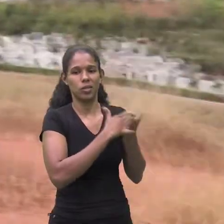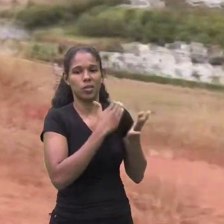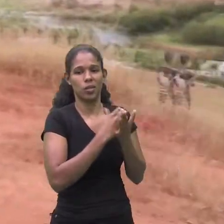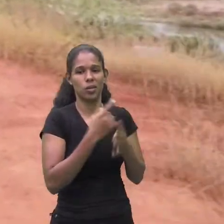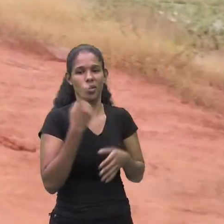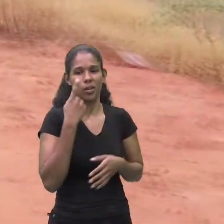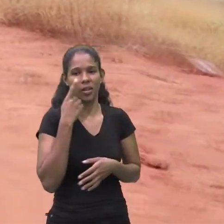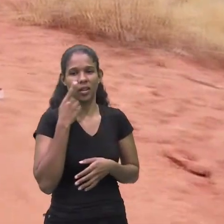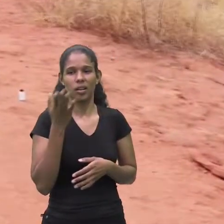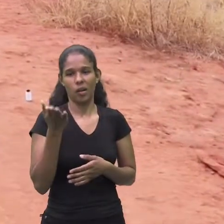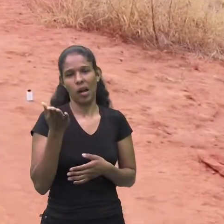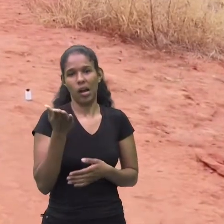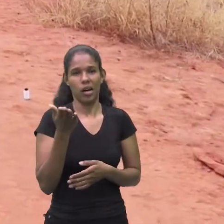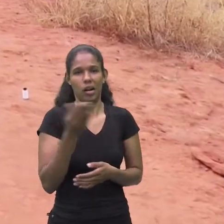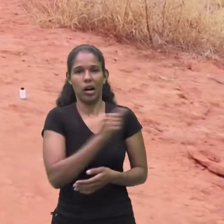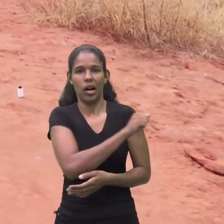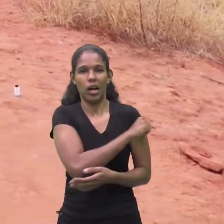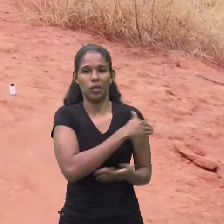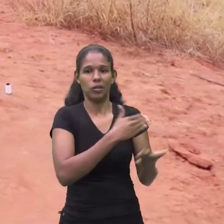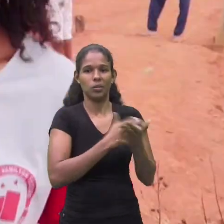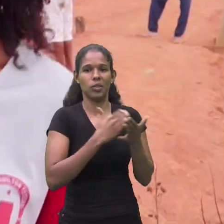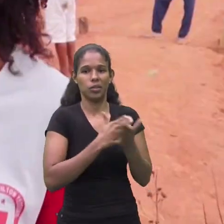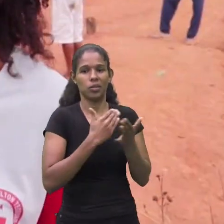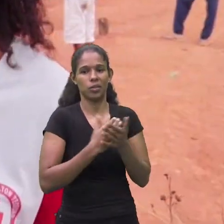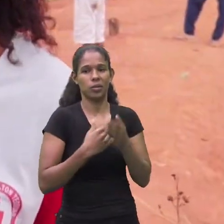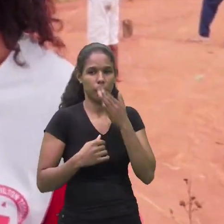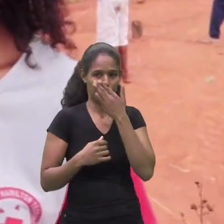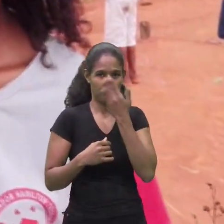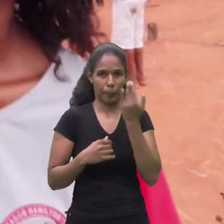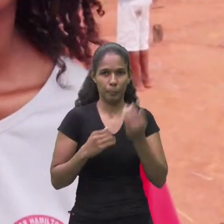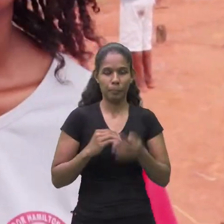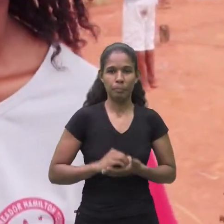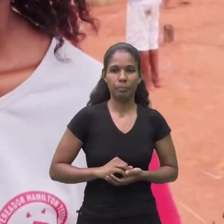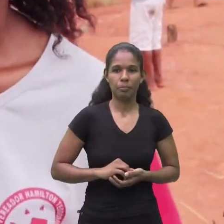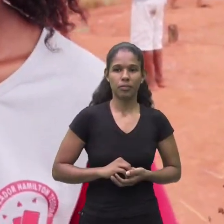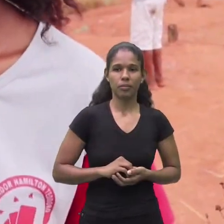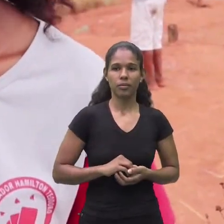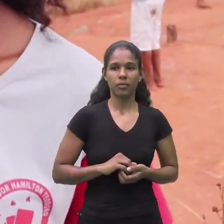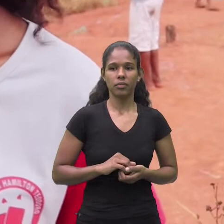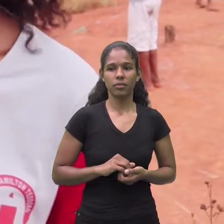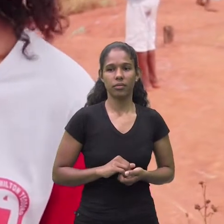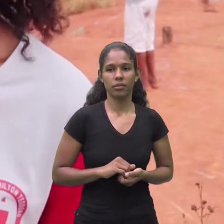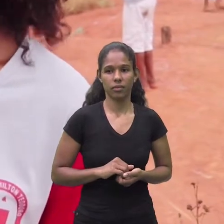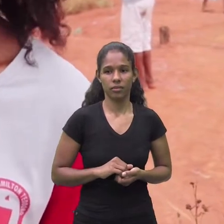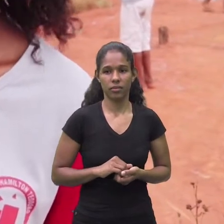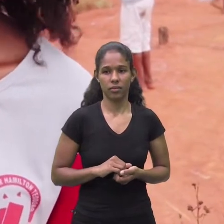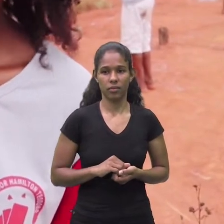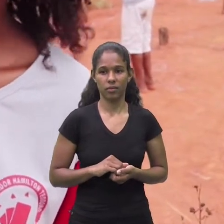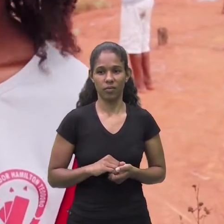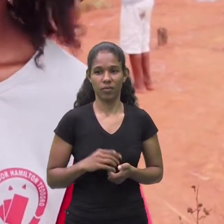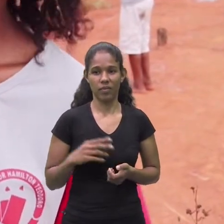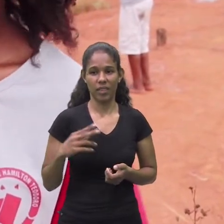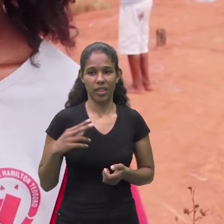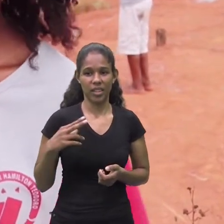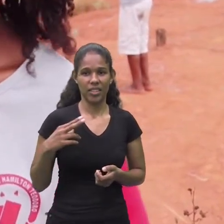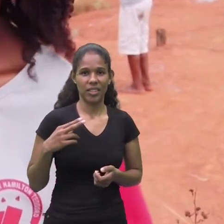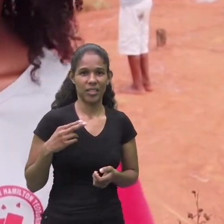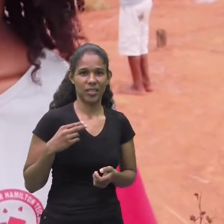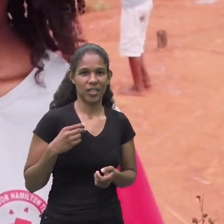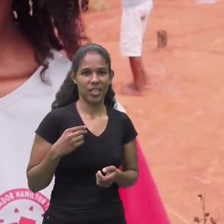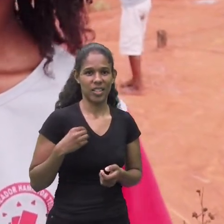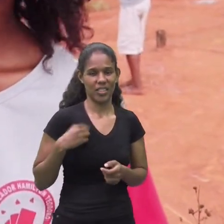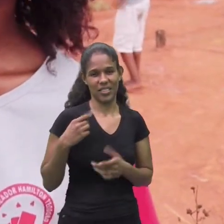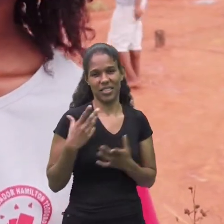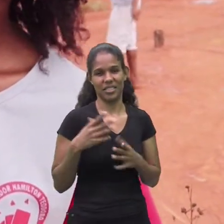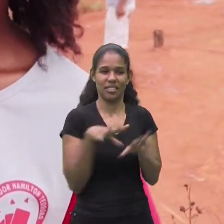Tá. Ele vai me ajudar a subir a raia. E aí, o que você tá achando de sair de sala de aula? Nossa, sair de sala de aula, muito bom sair de sala